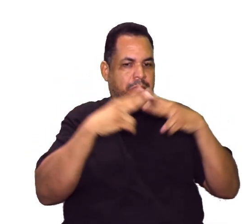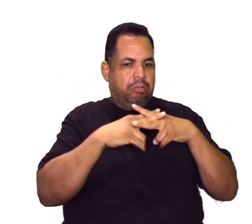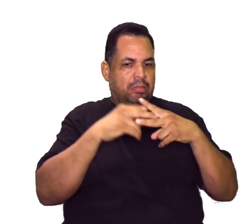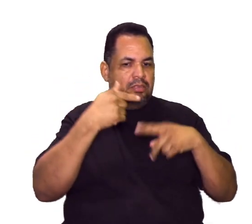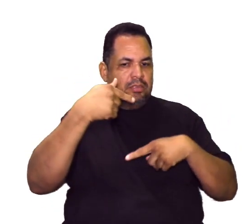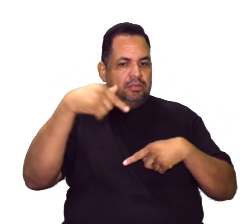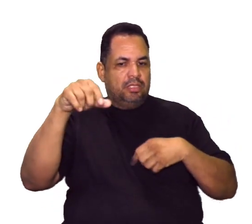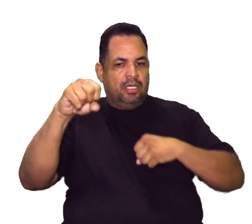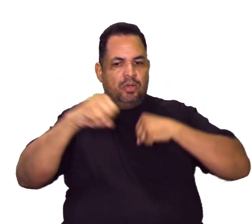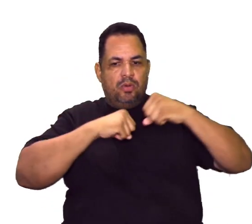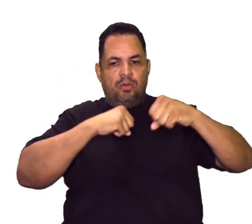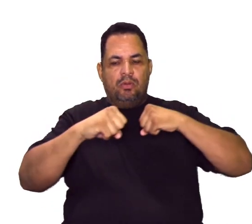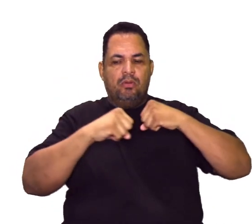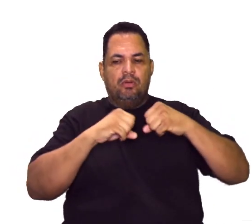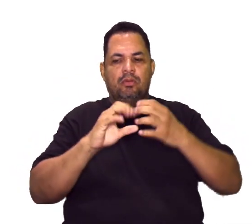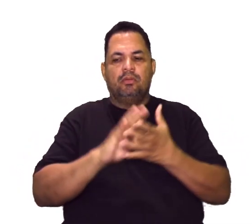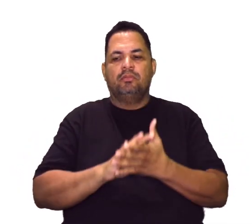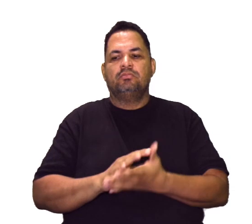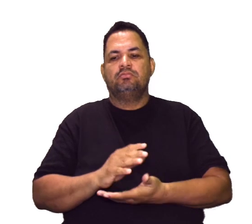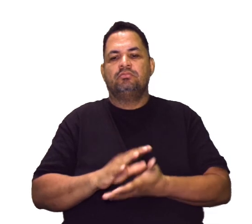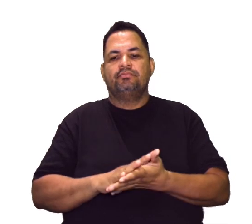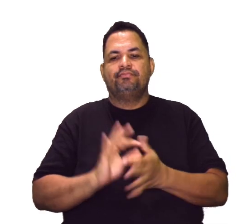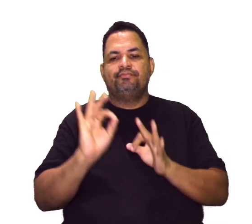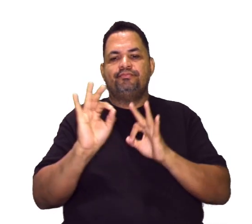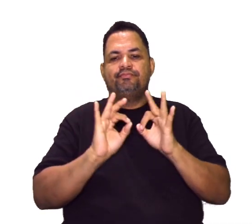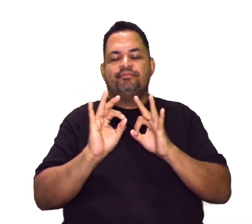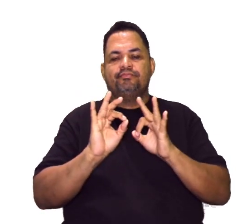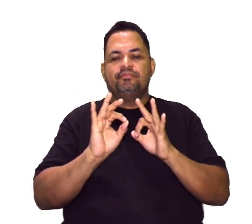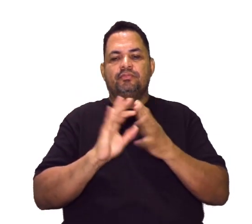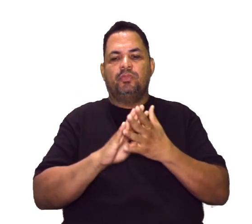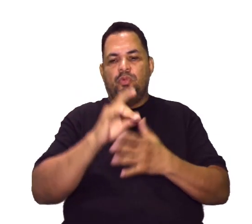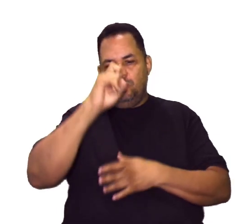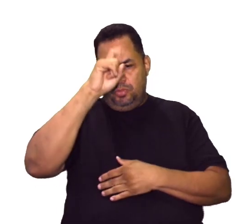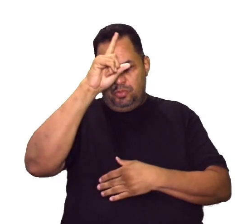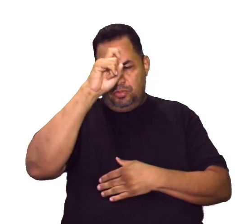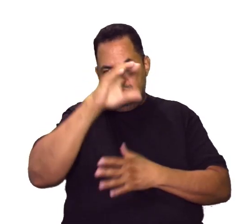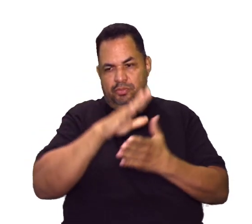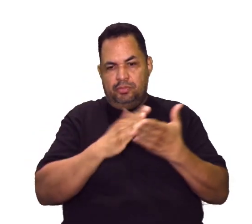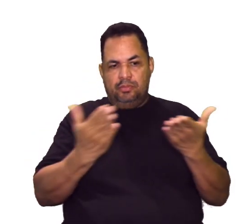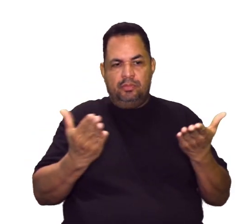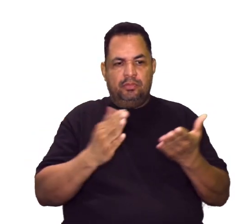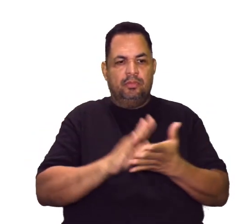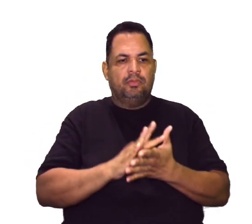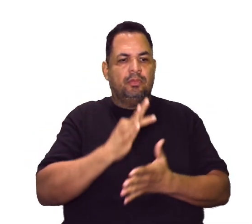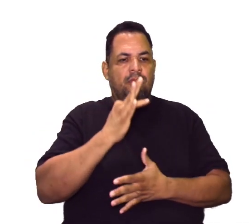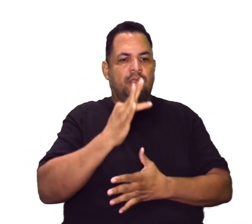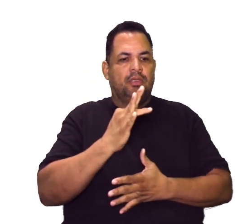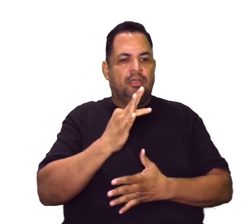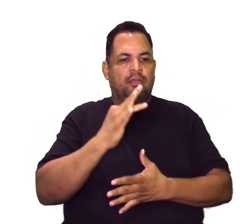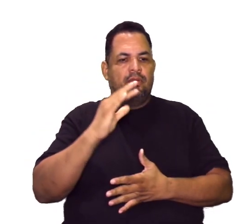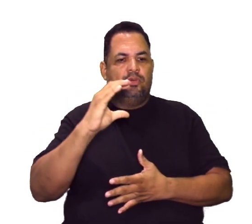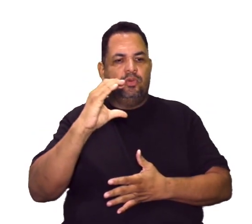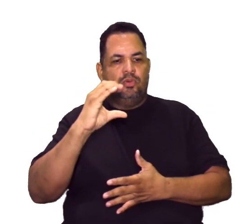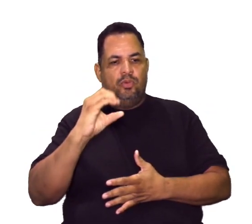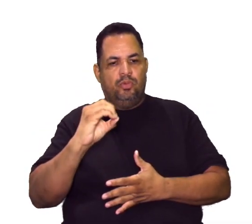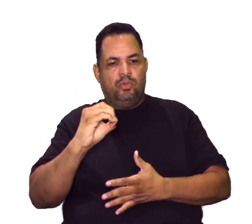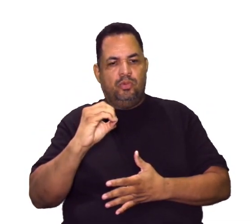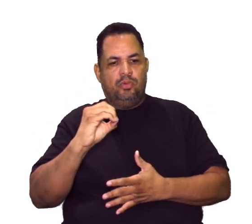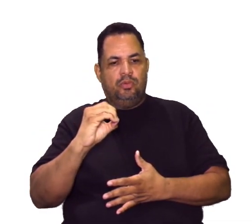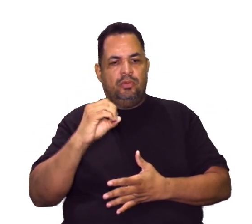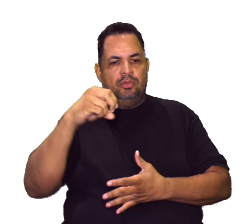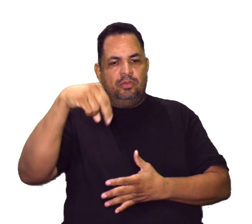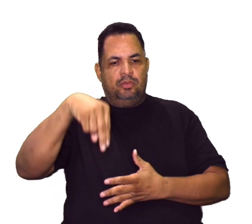o hospital. Lembrando que tudo em relação à primeira letra. Flúor, oxigênio,